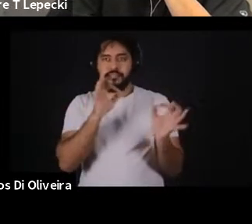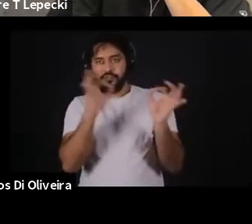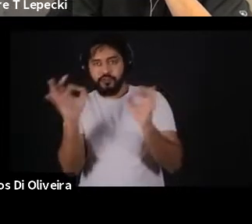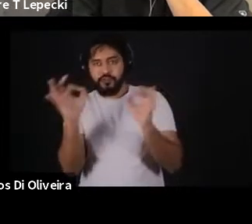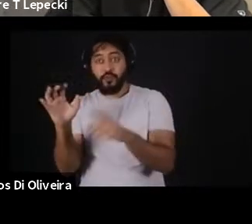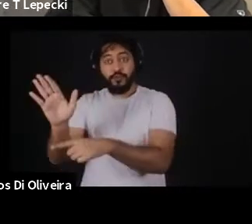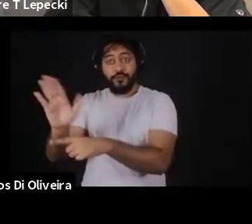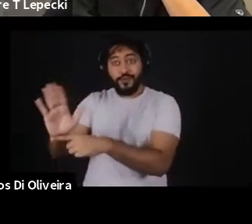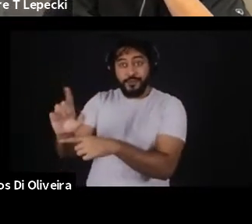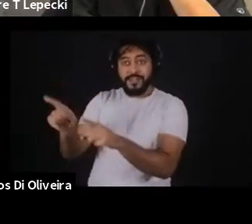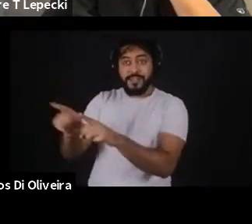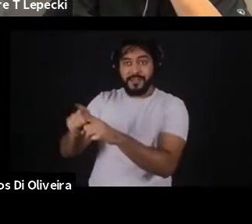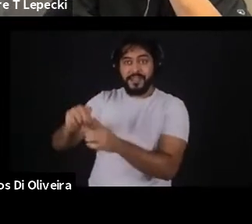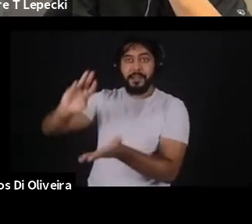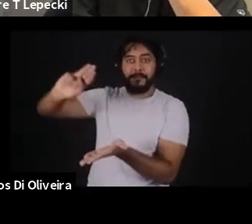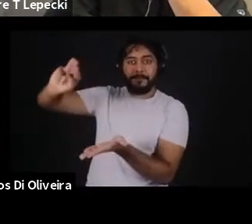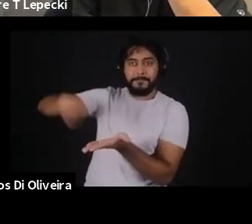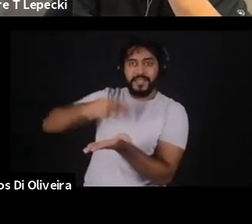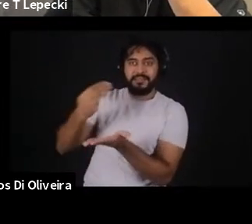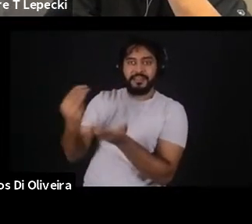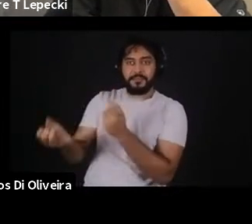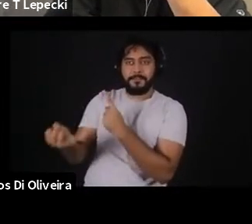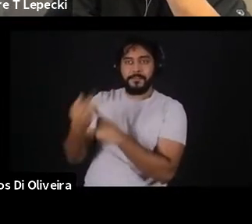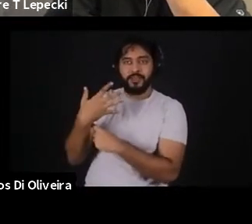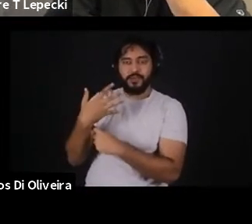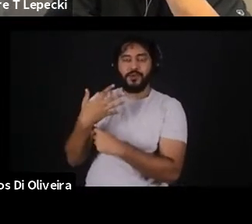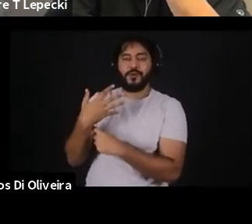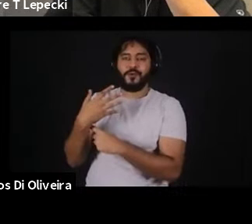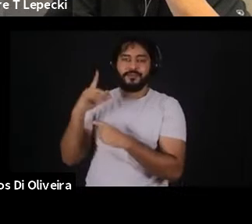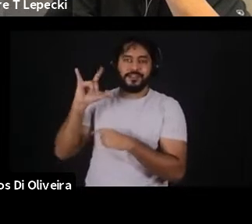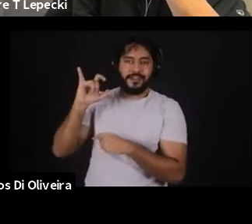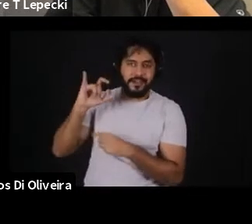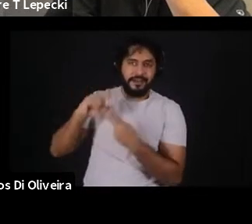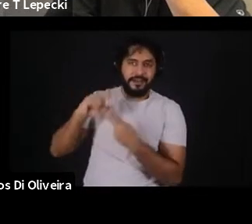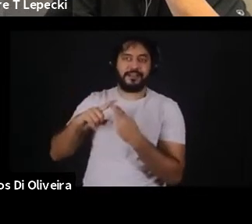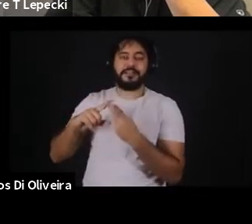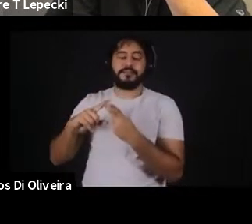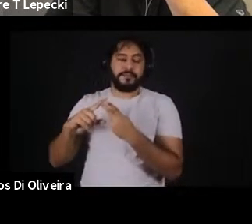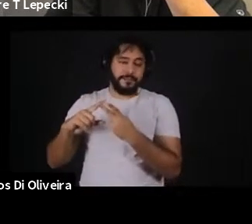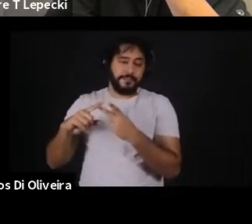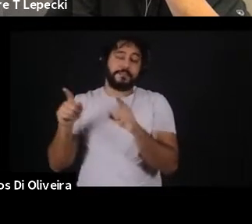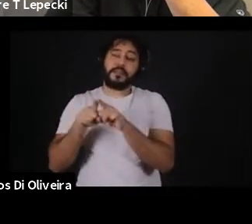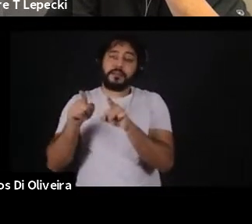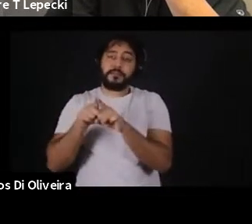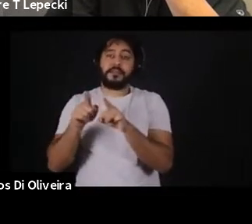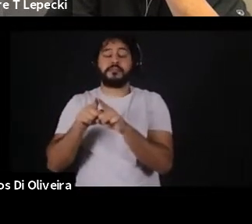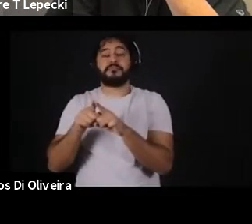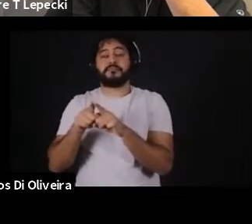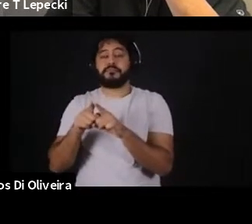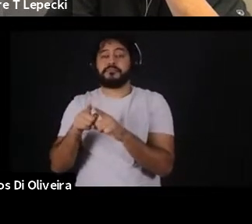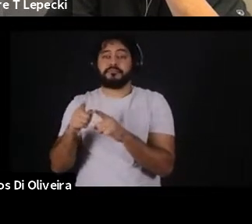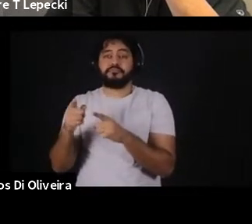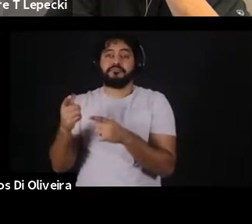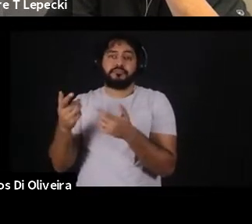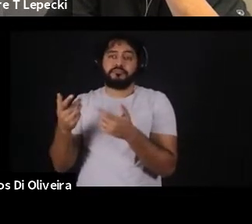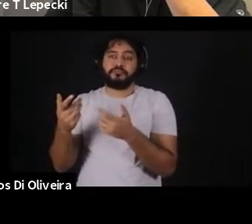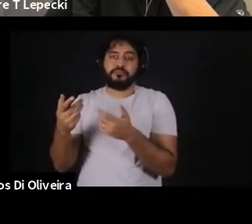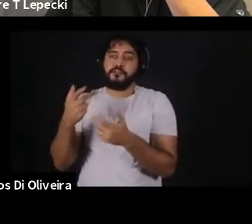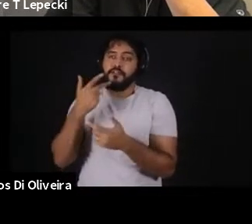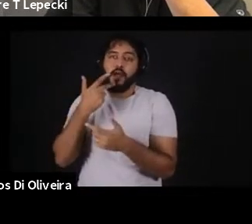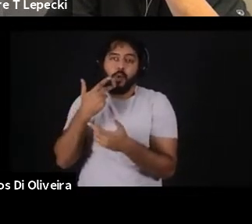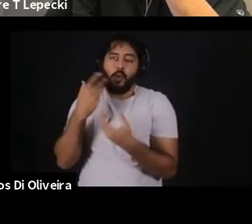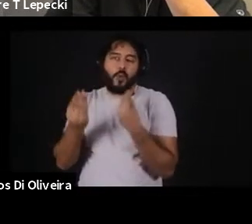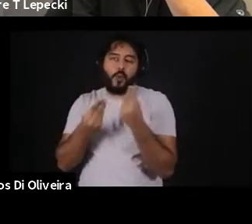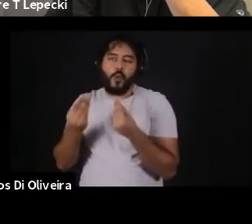quem mandou mensagem no direct, quem trocou de alguma forma sobre como o filme tocou e afetou